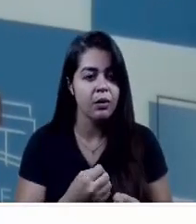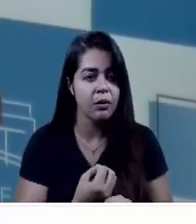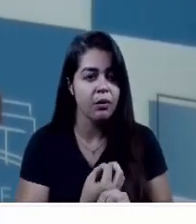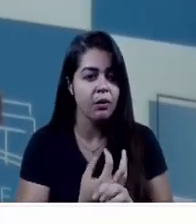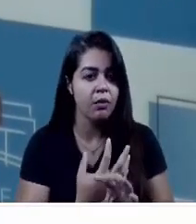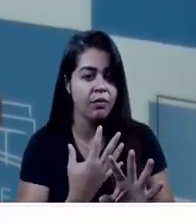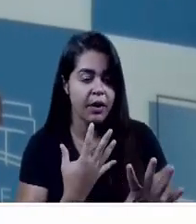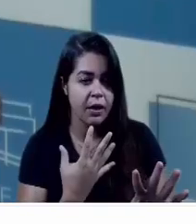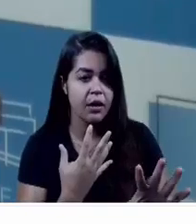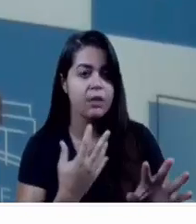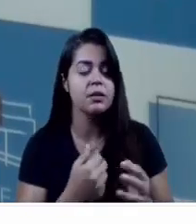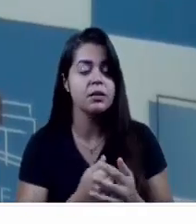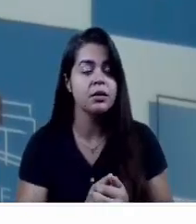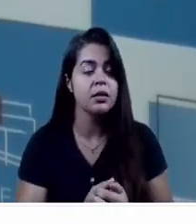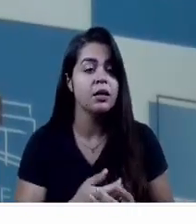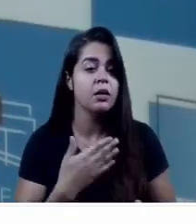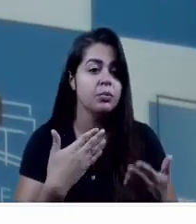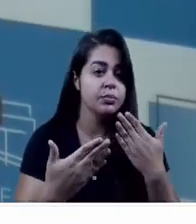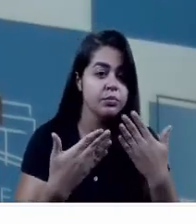boa discussão.